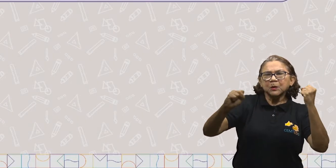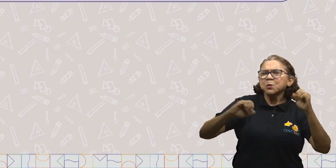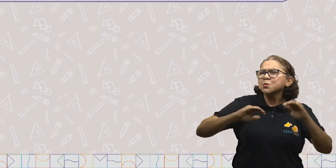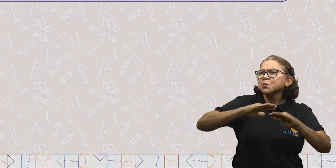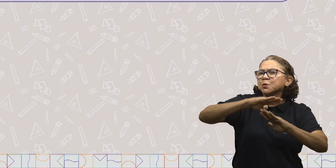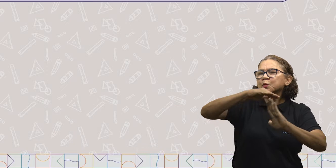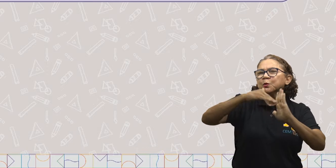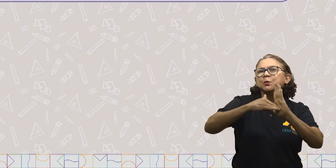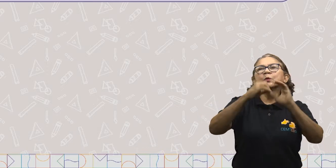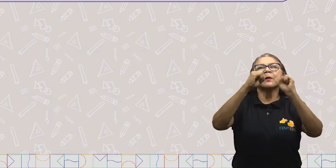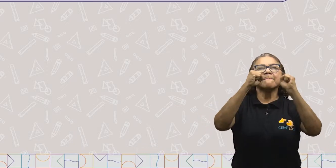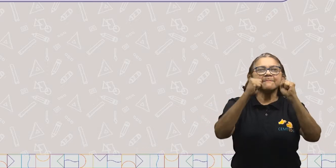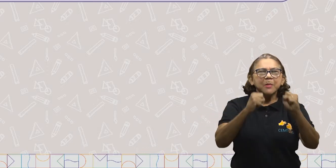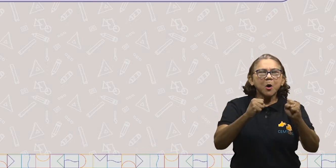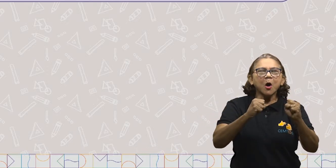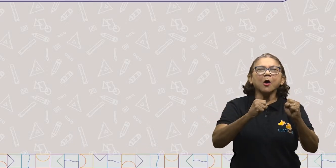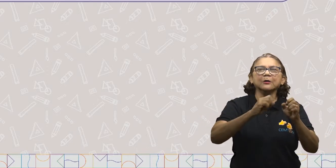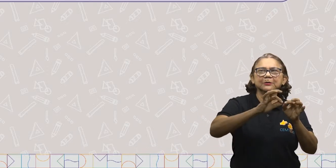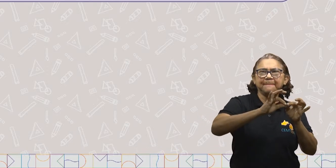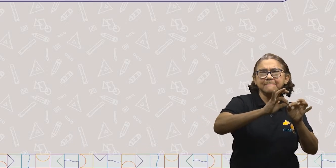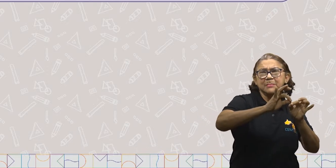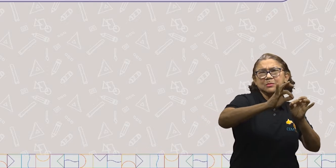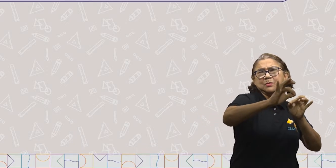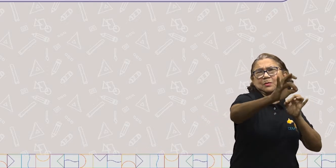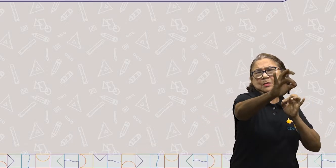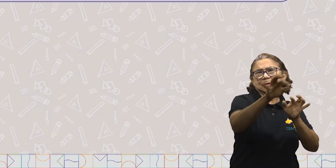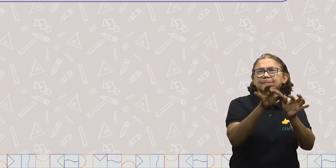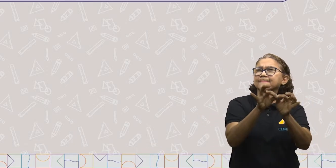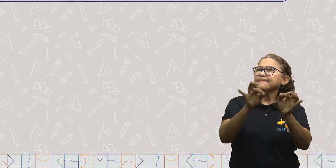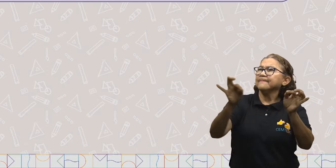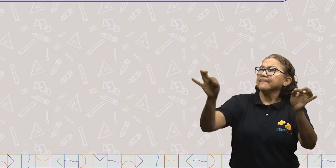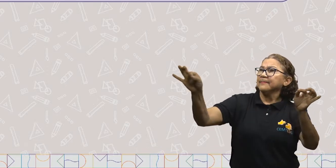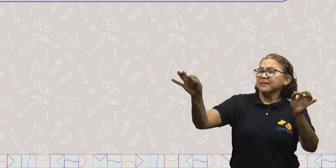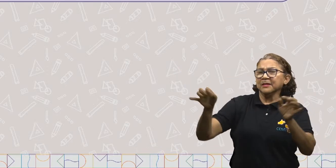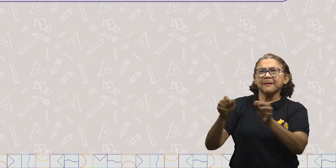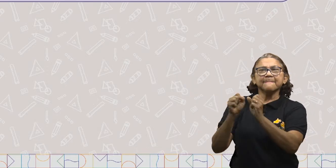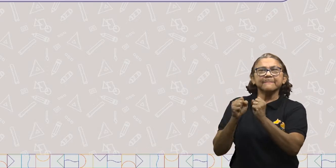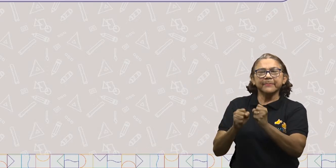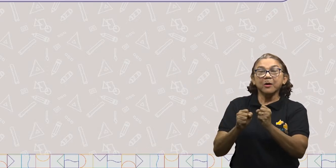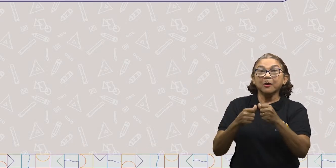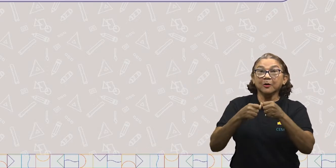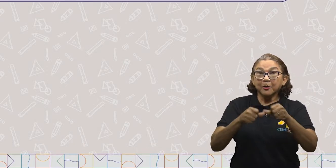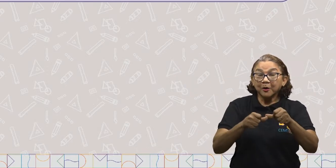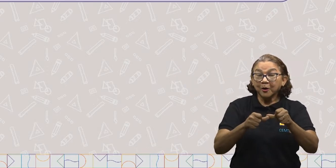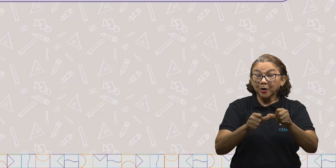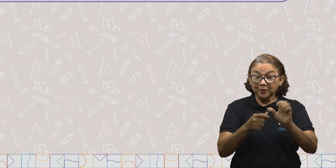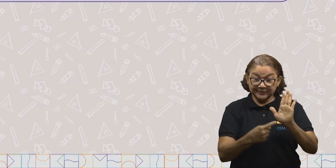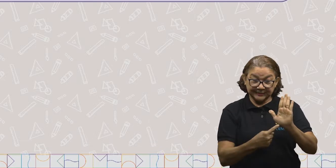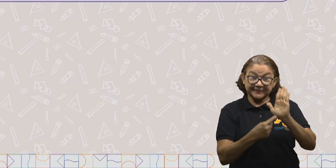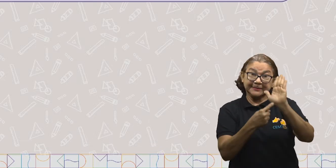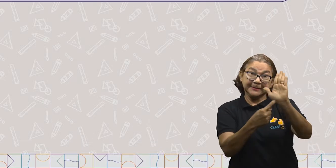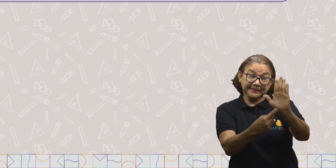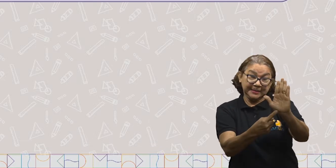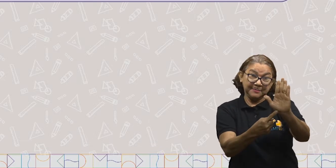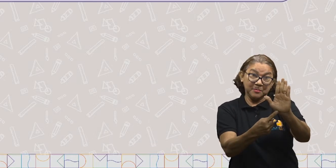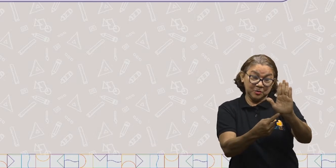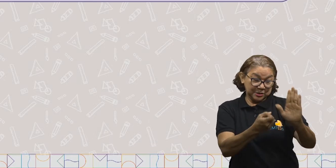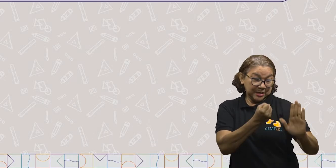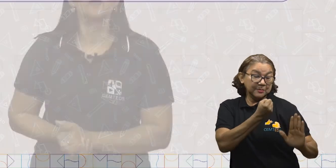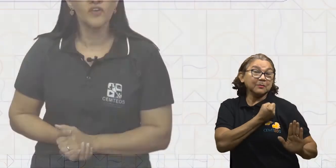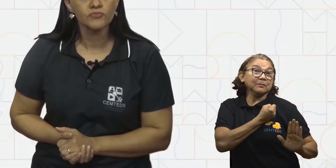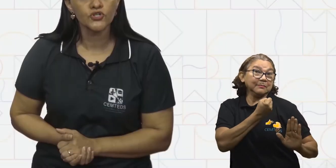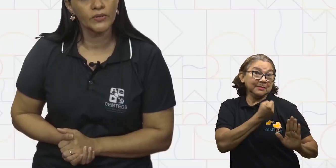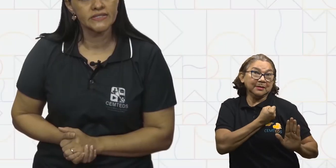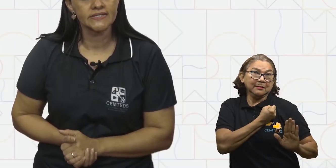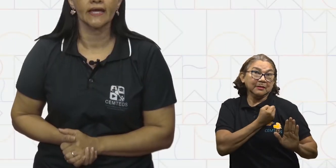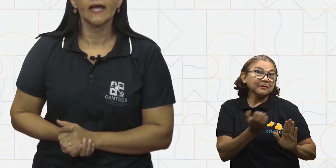é, tudo aquilo que possui alguma característica que pode ser representada